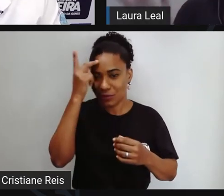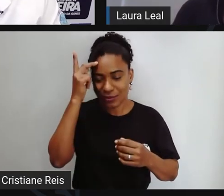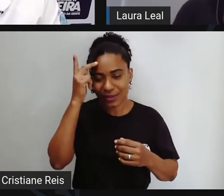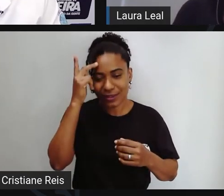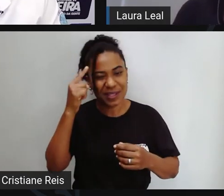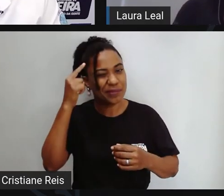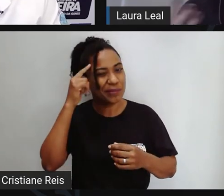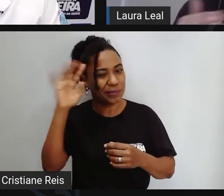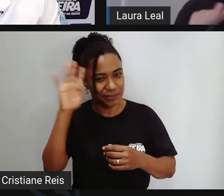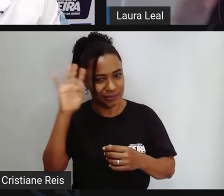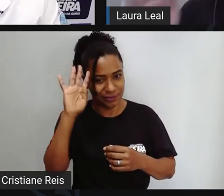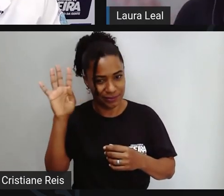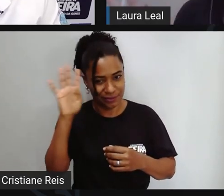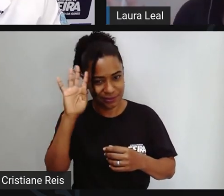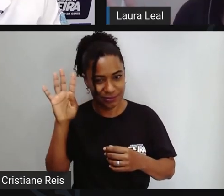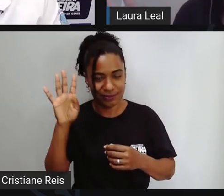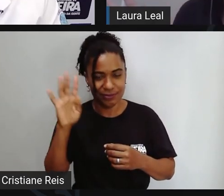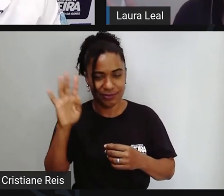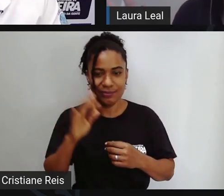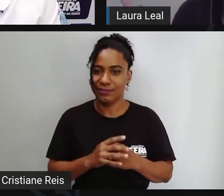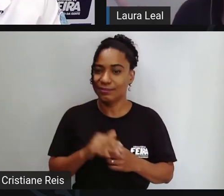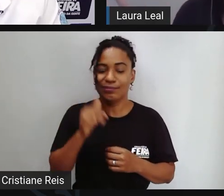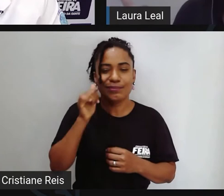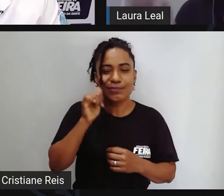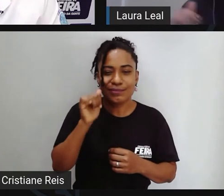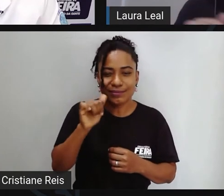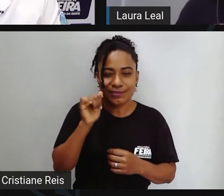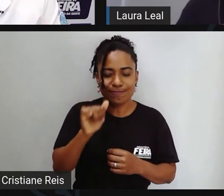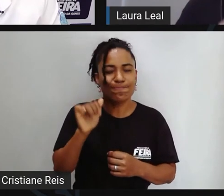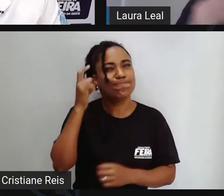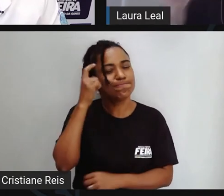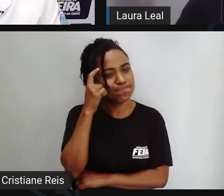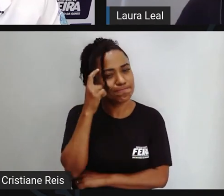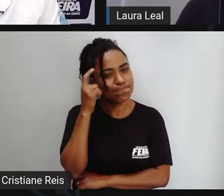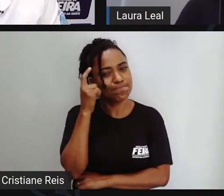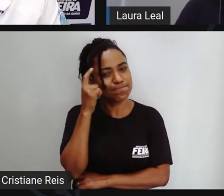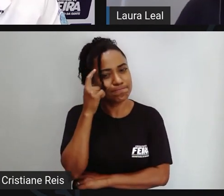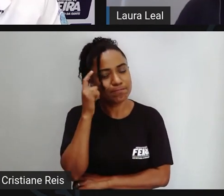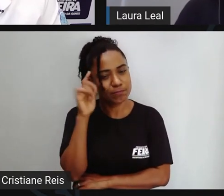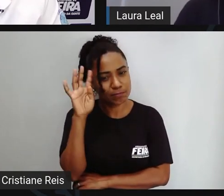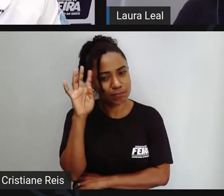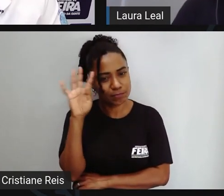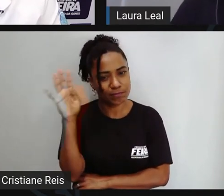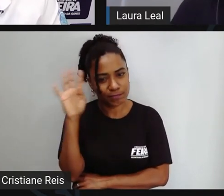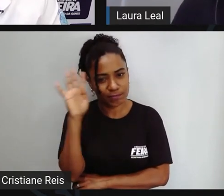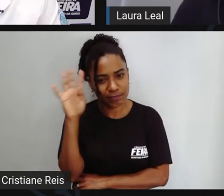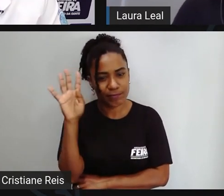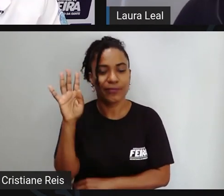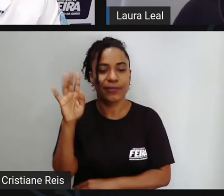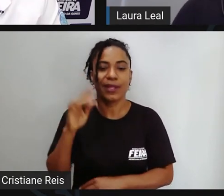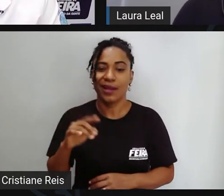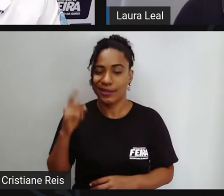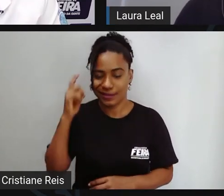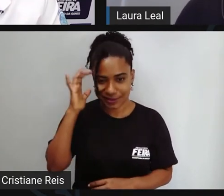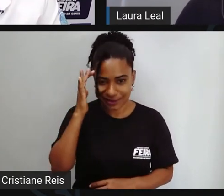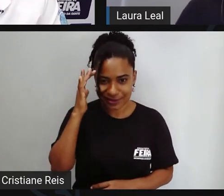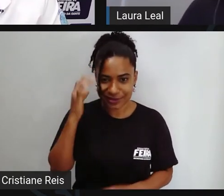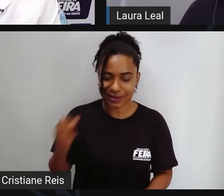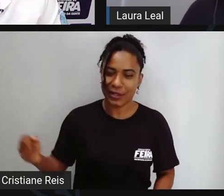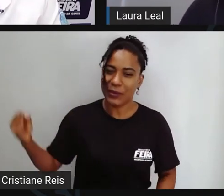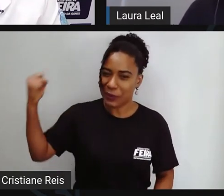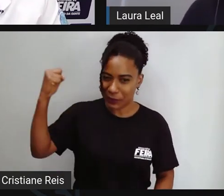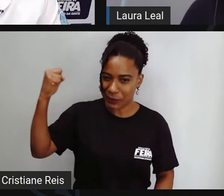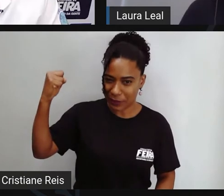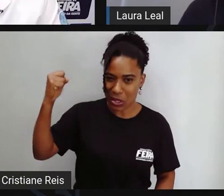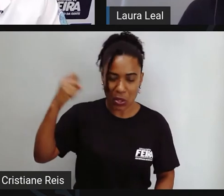mulheres acordaram, que nunca tinham parado para pensar sobre isso, ou que achavam que não eram feministas. Nesse momento pararam para perceber que tinha